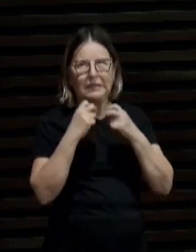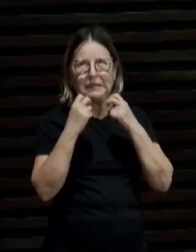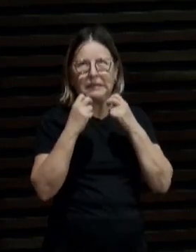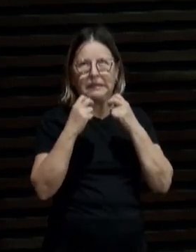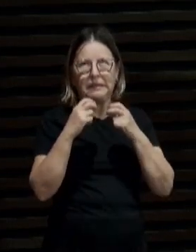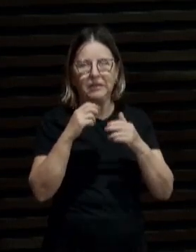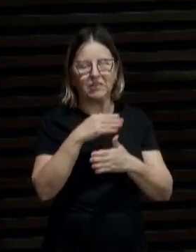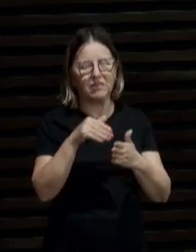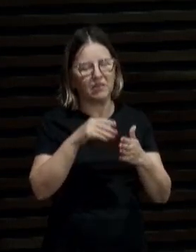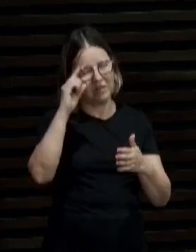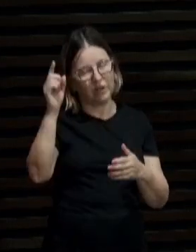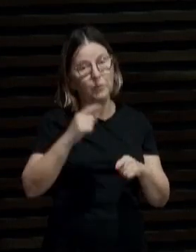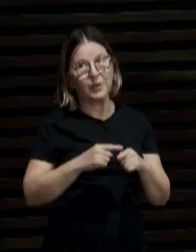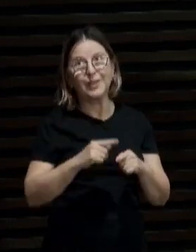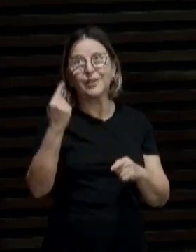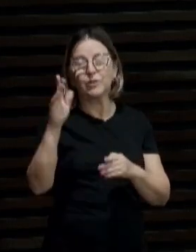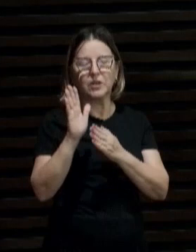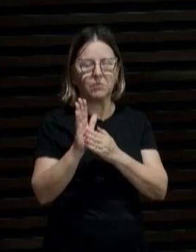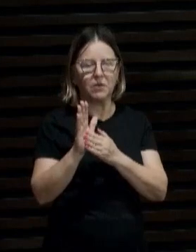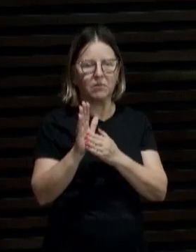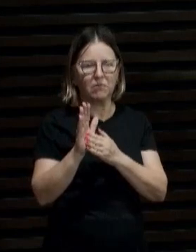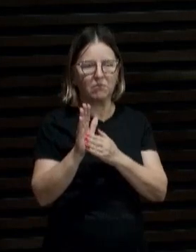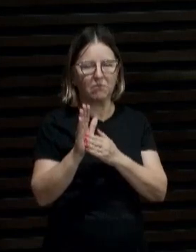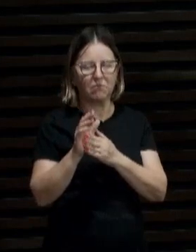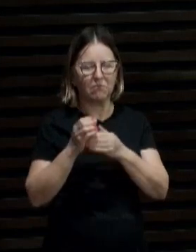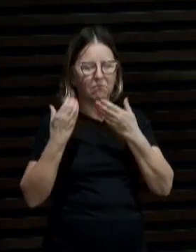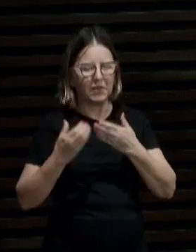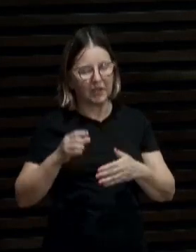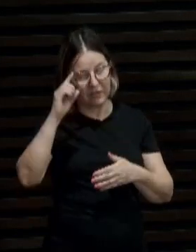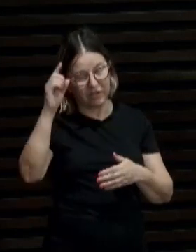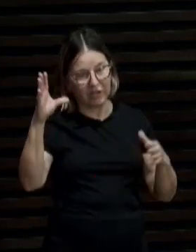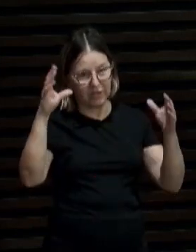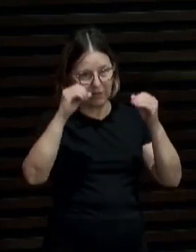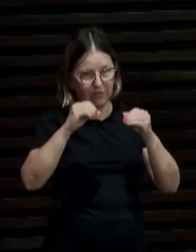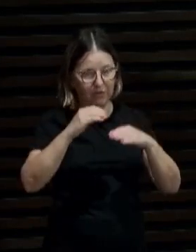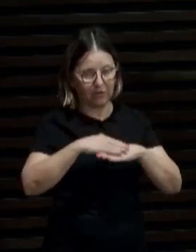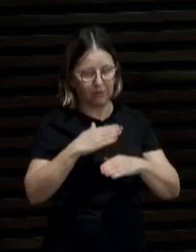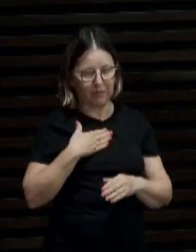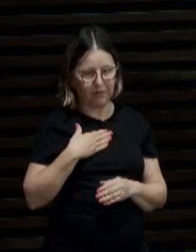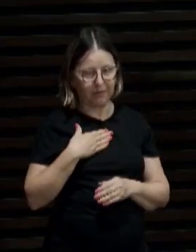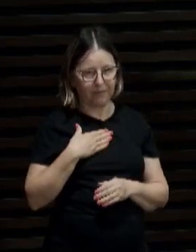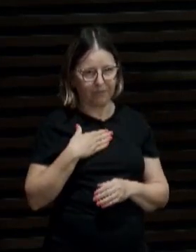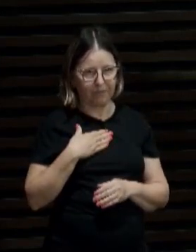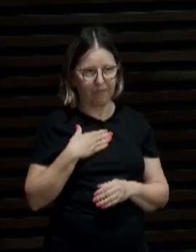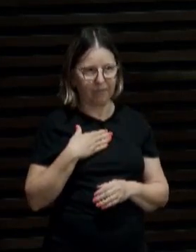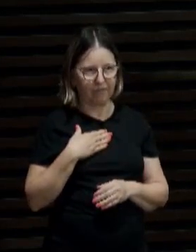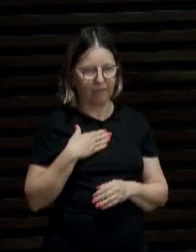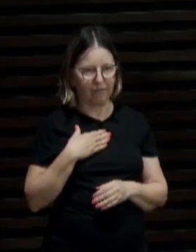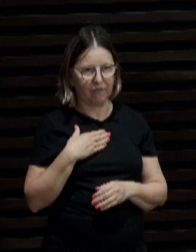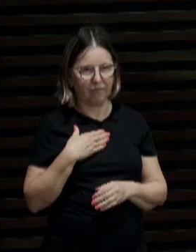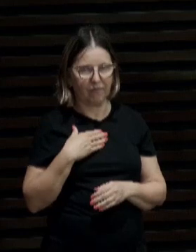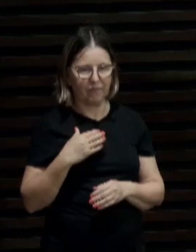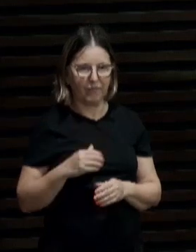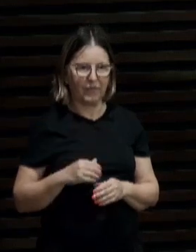mão pesava dia e noite sobre mim, e o meu vigor se tornou sequidão de